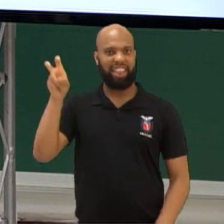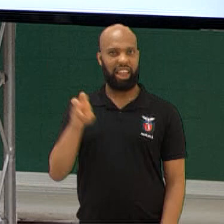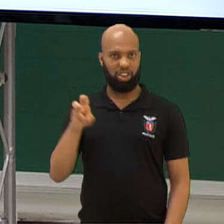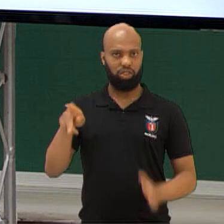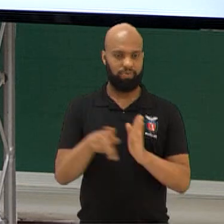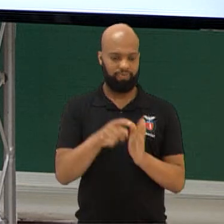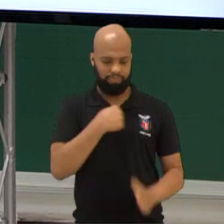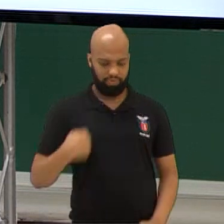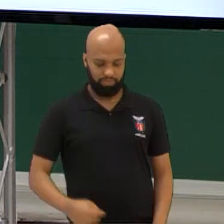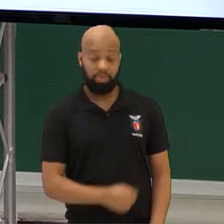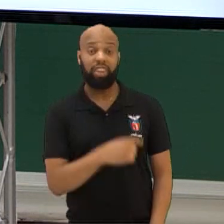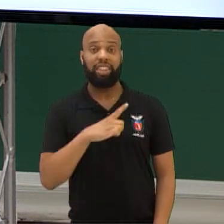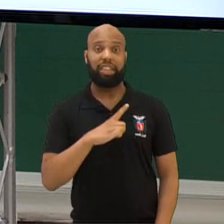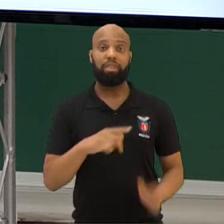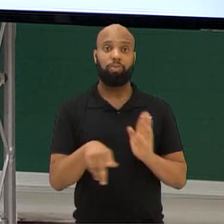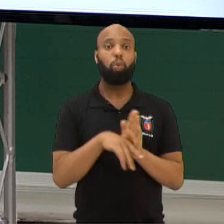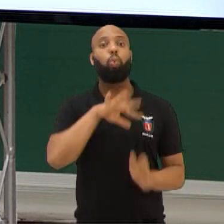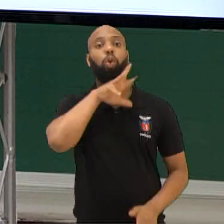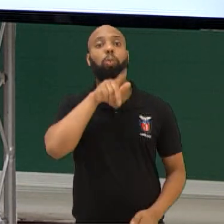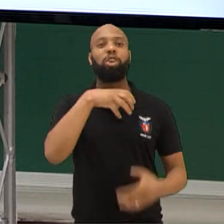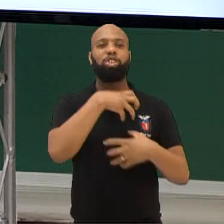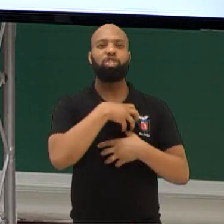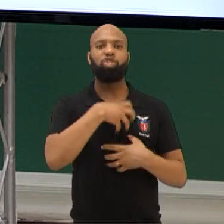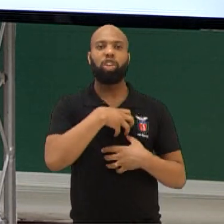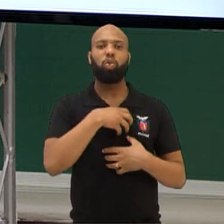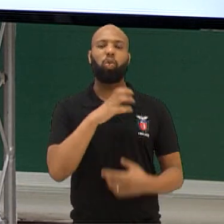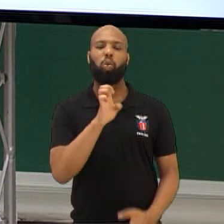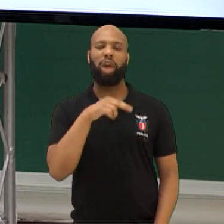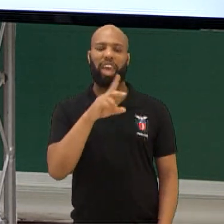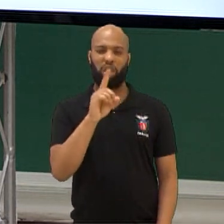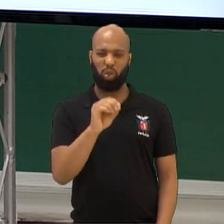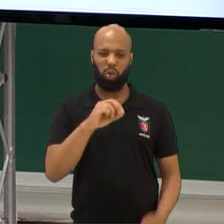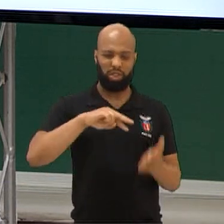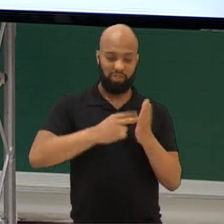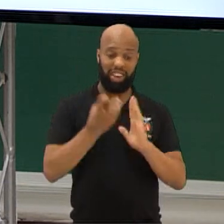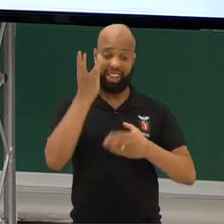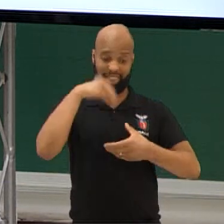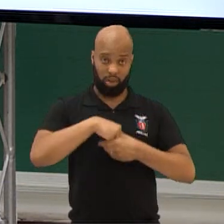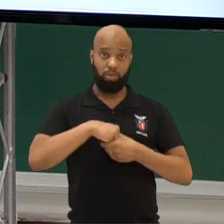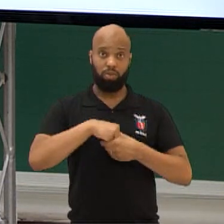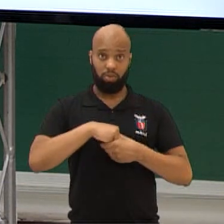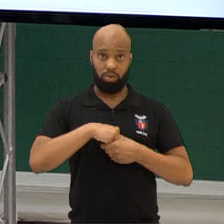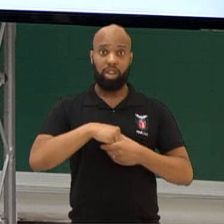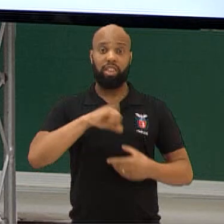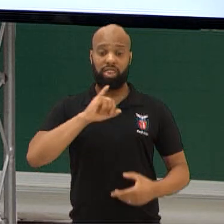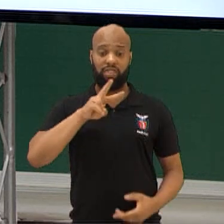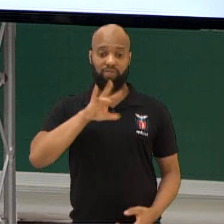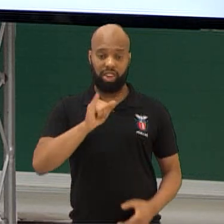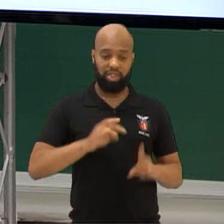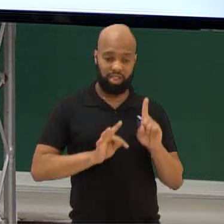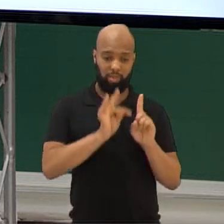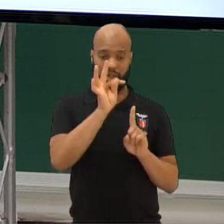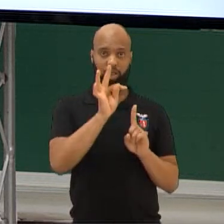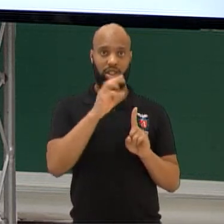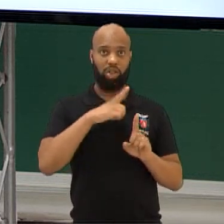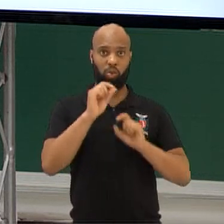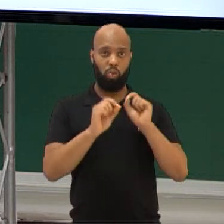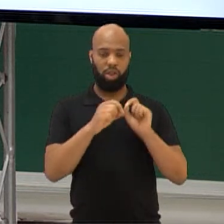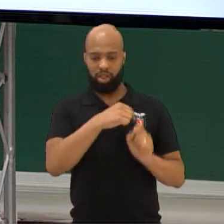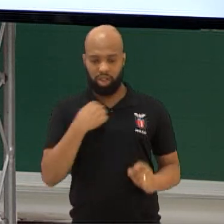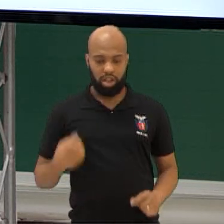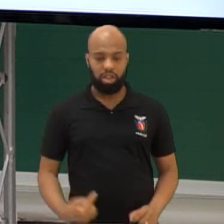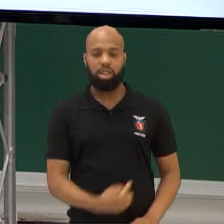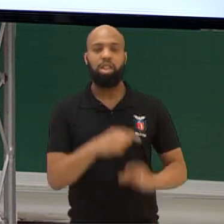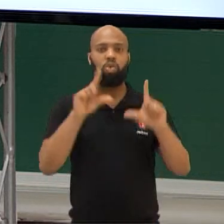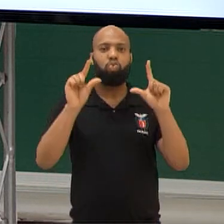num animal endotérmico, conforme eu vou aumentando a temperatura, a variação da taxa metabólica vai diminuindo. Por quê? Porque ele vai